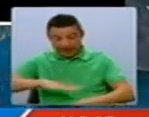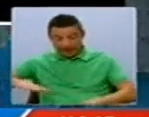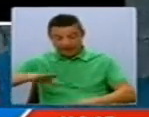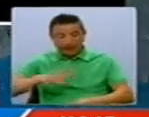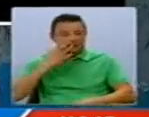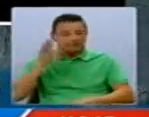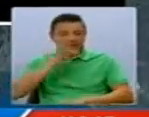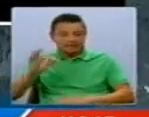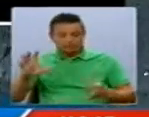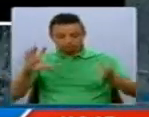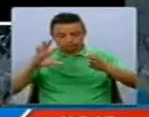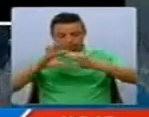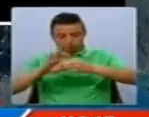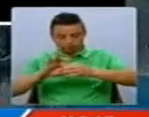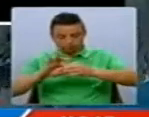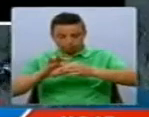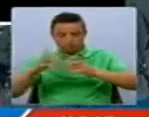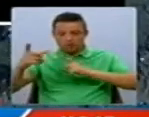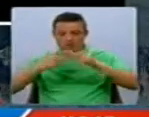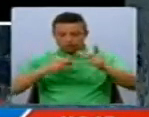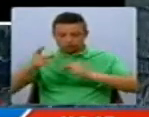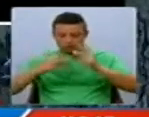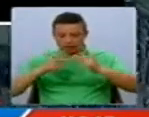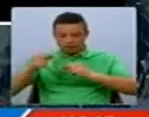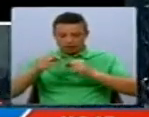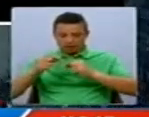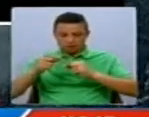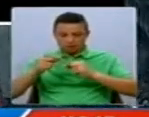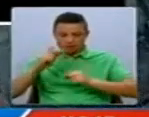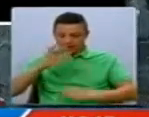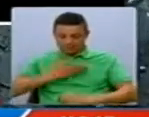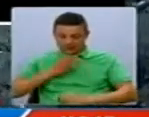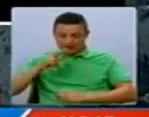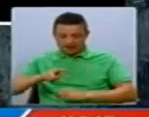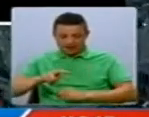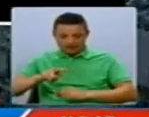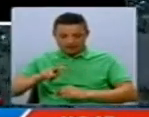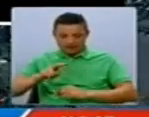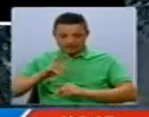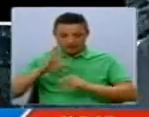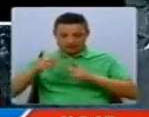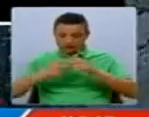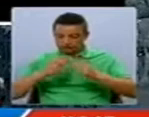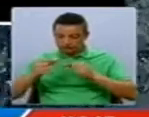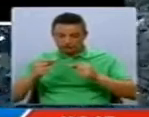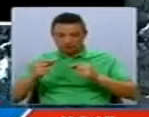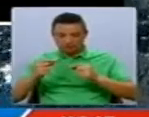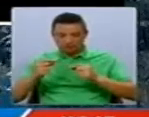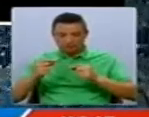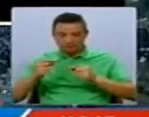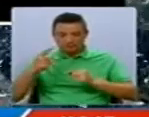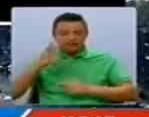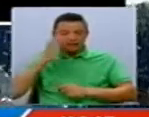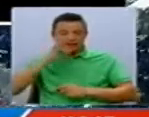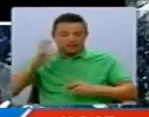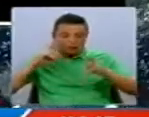tentar relacionar o espectro das estrelas, ou seja, no fundo o ADN, o bilhete de identidade das estrelas, com e tentar descobrir